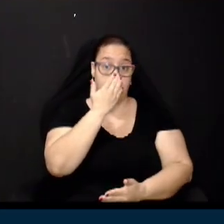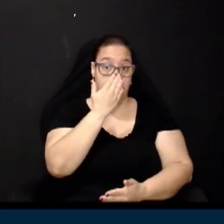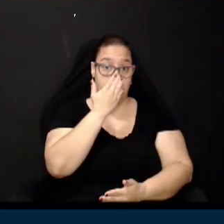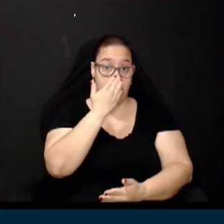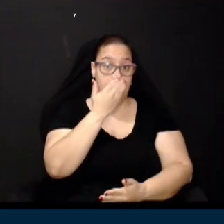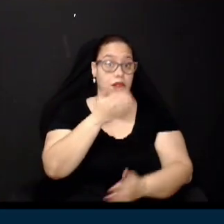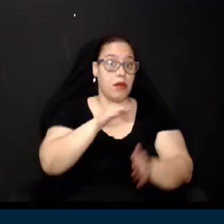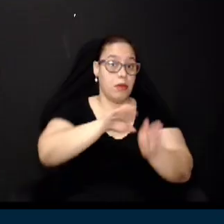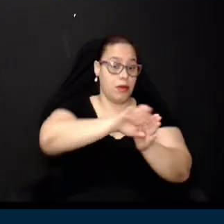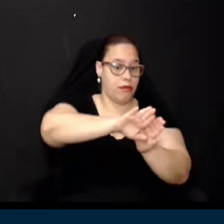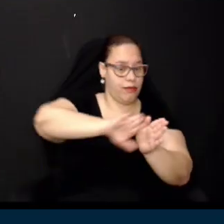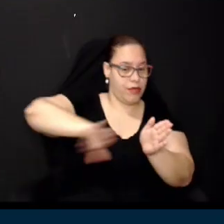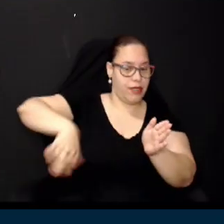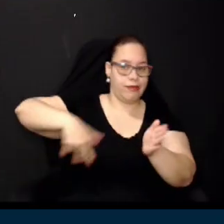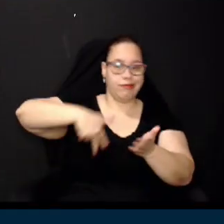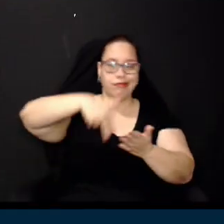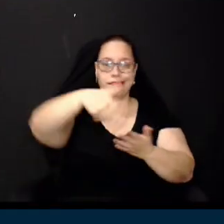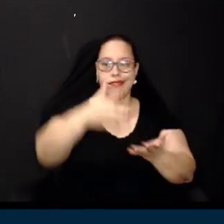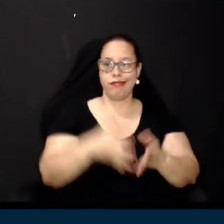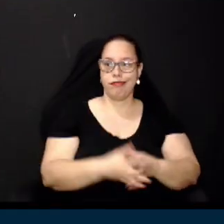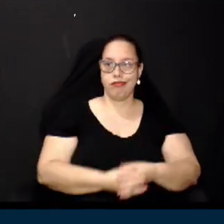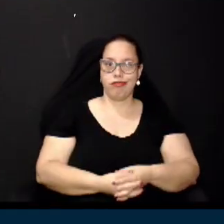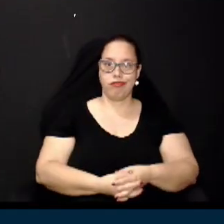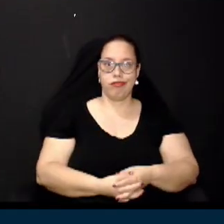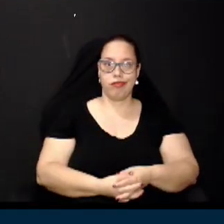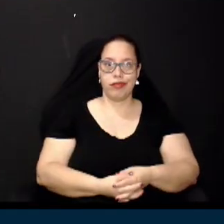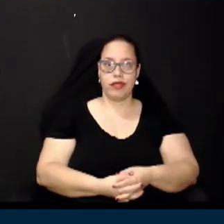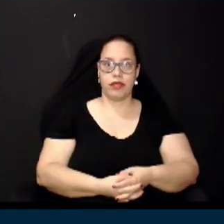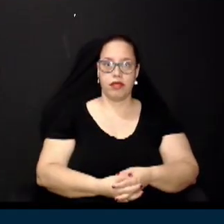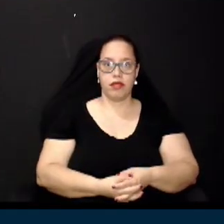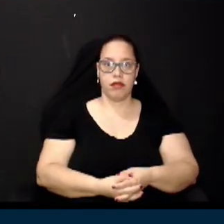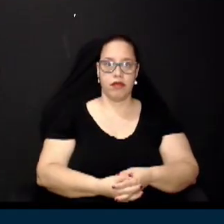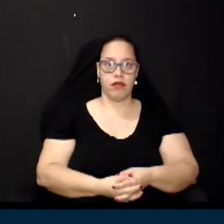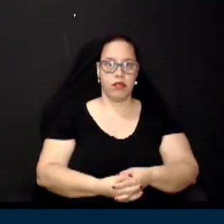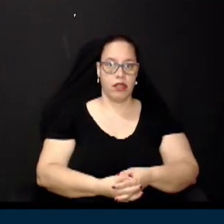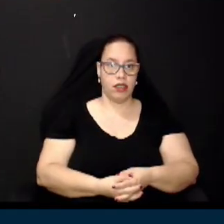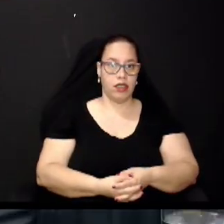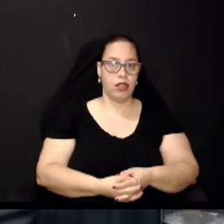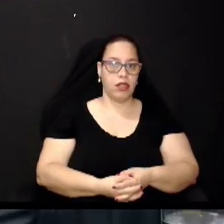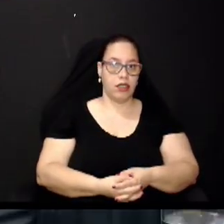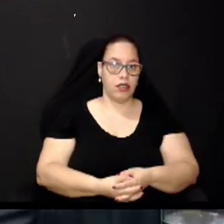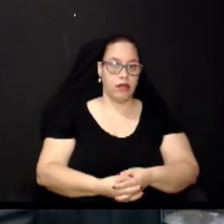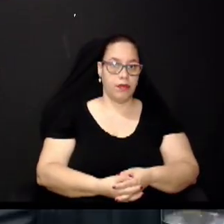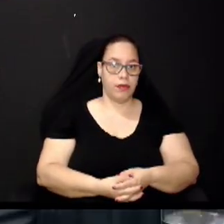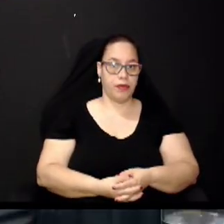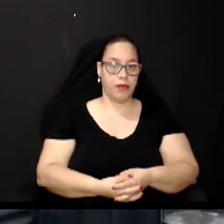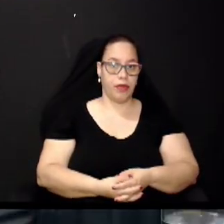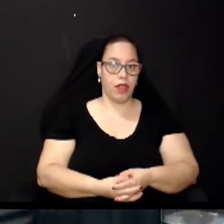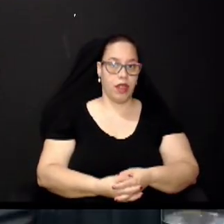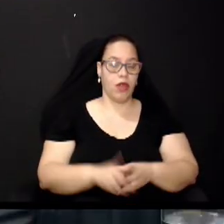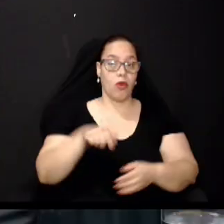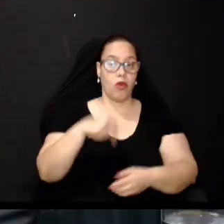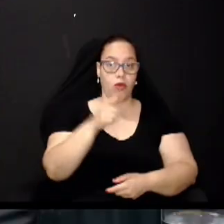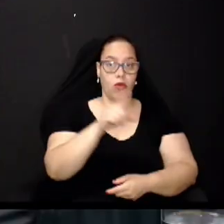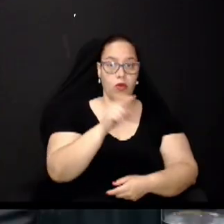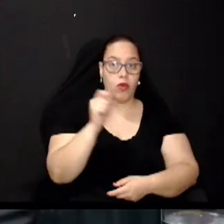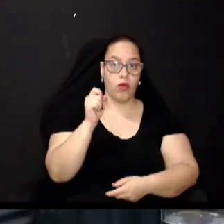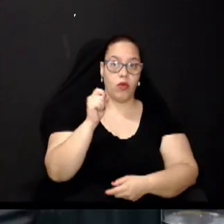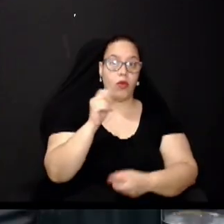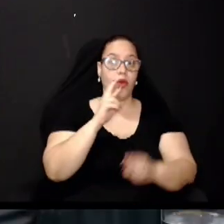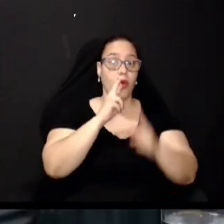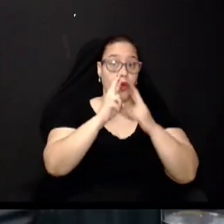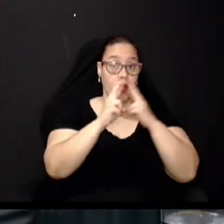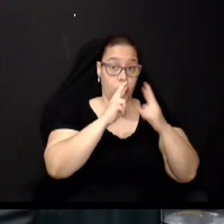para passar. Verdade. Então, aí a gente vai para um outro caminho e diz assim, né? As relações que nascem